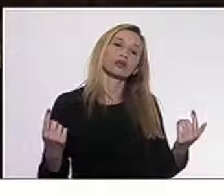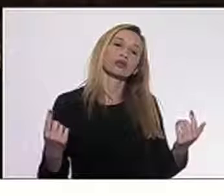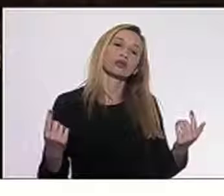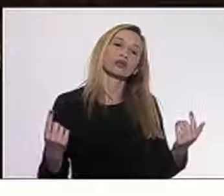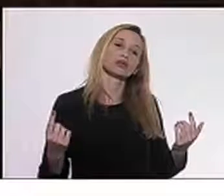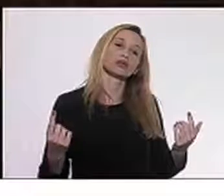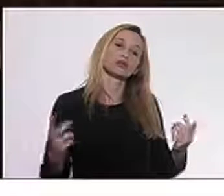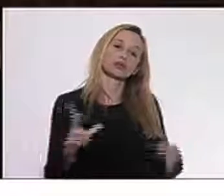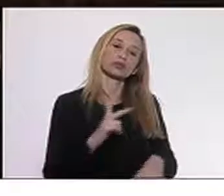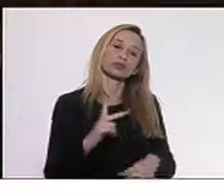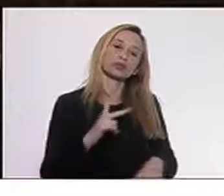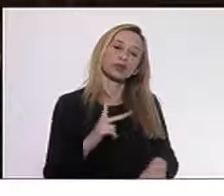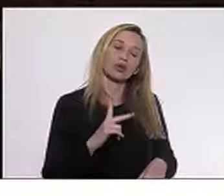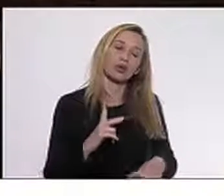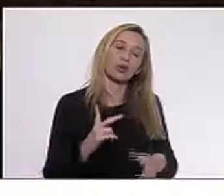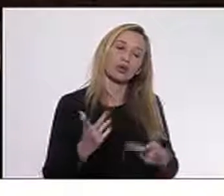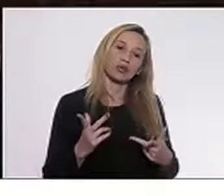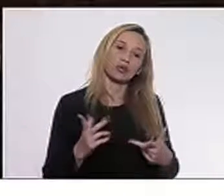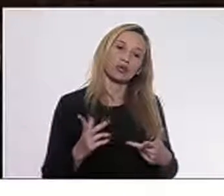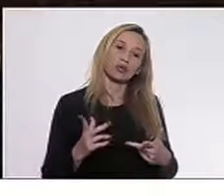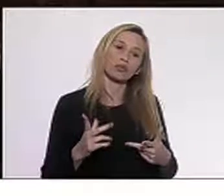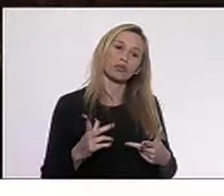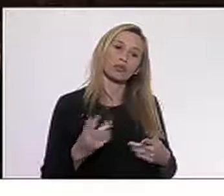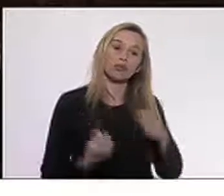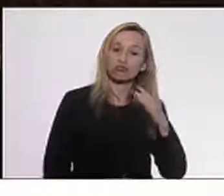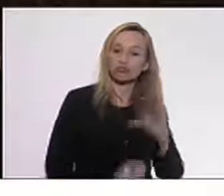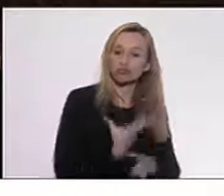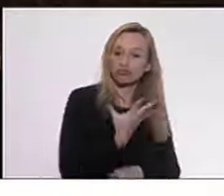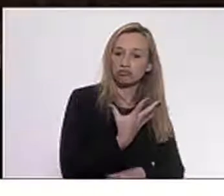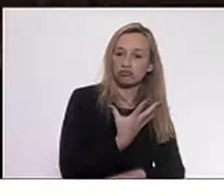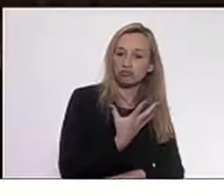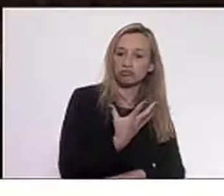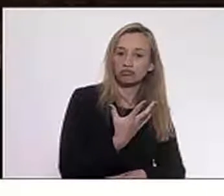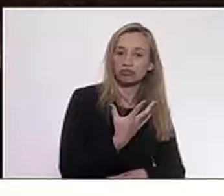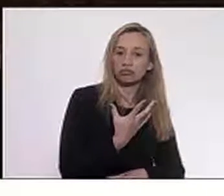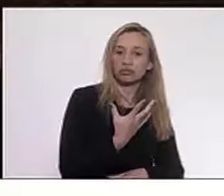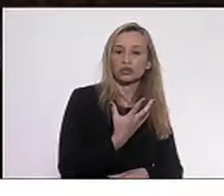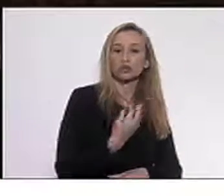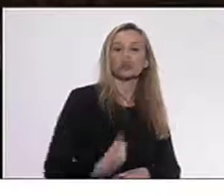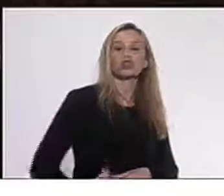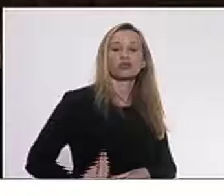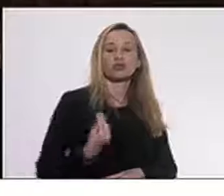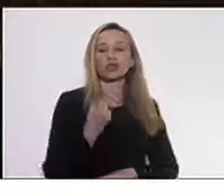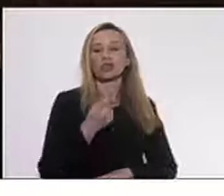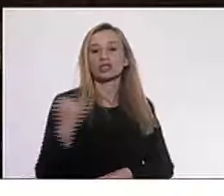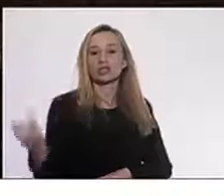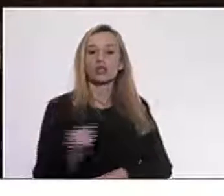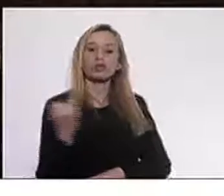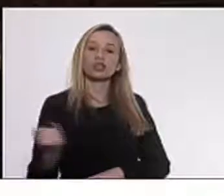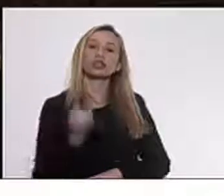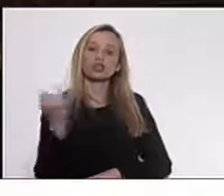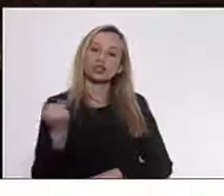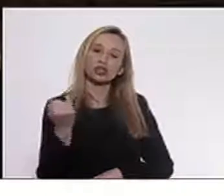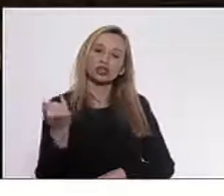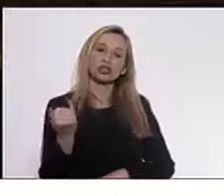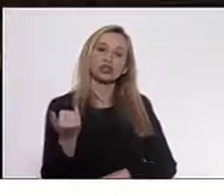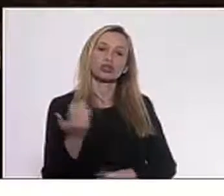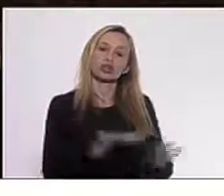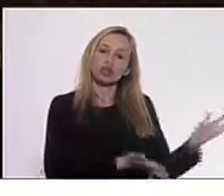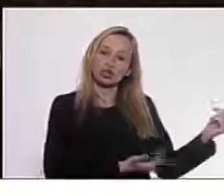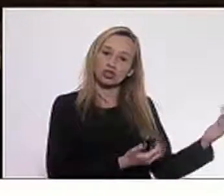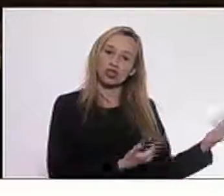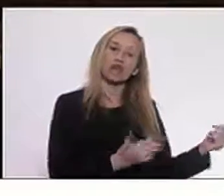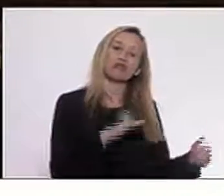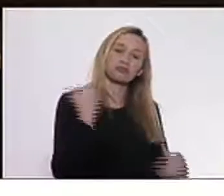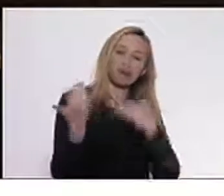ambos os lados, né? A produção do descarte de vidas importantes, jovens. São jovens negros que